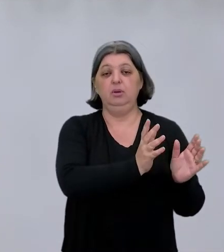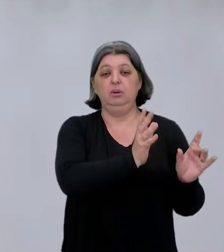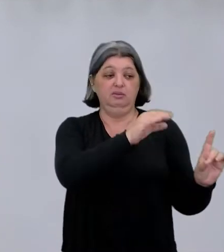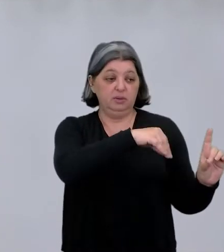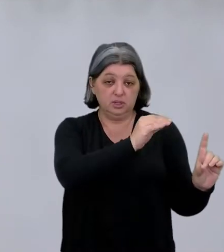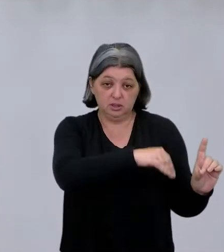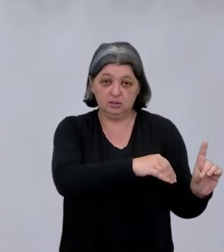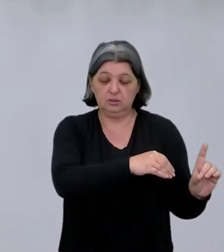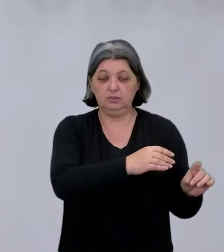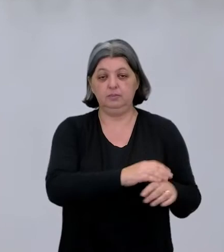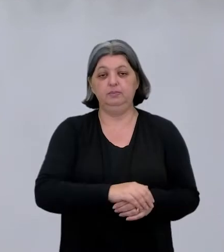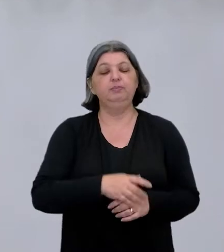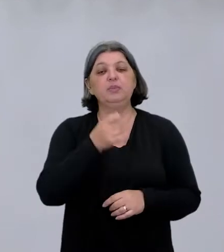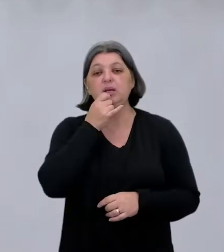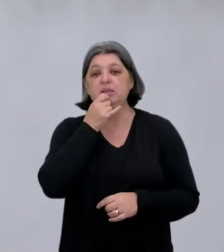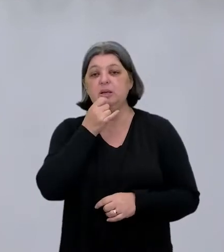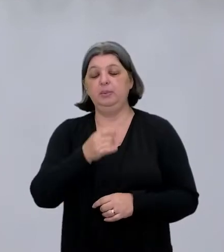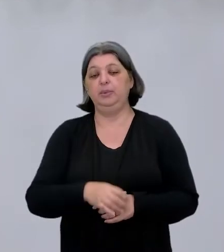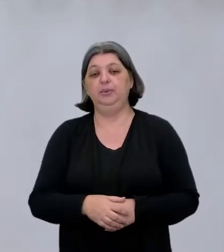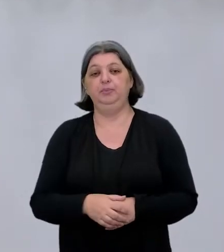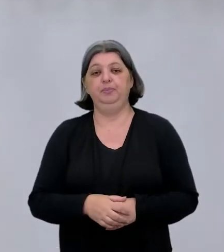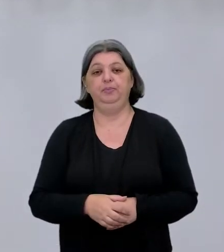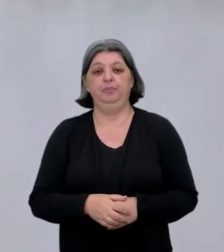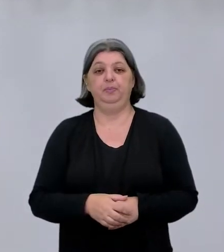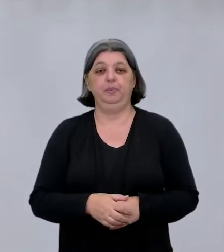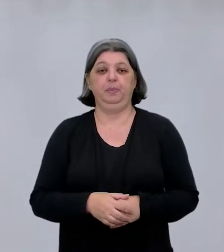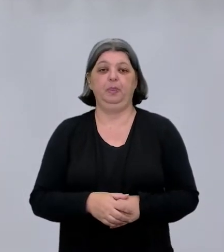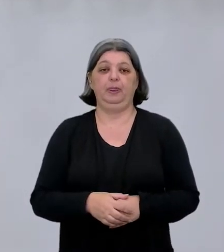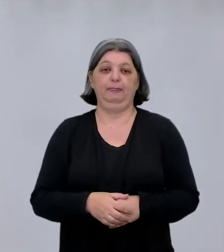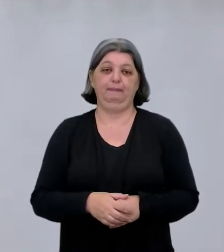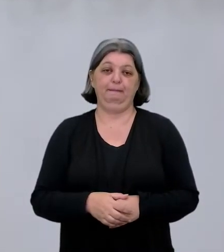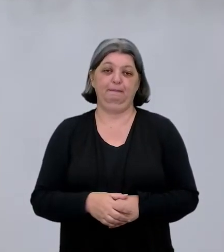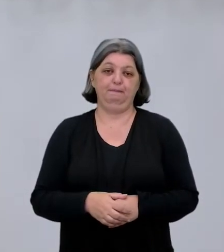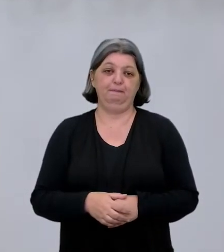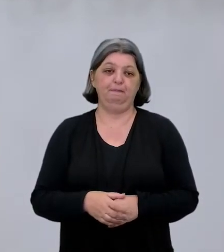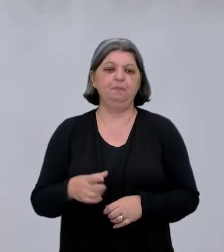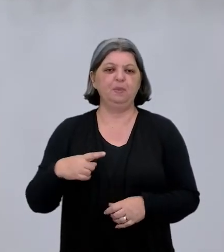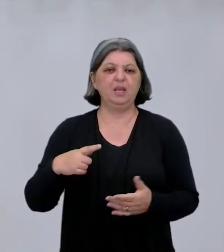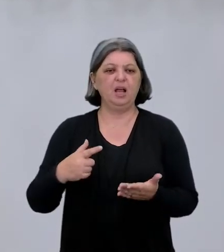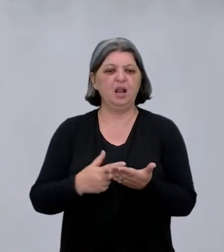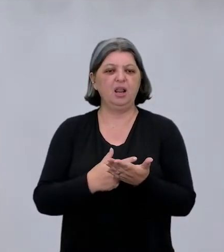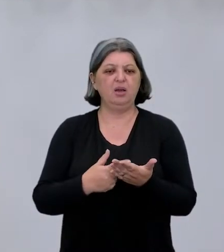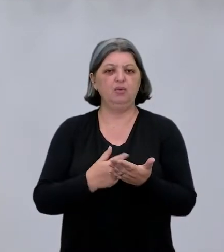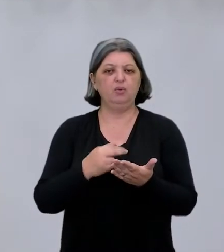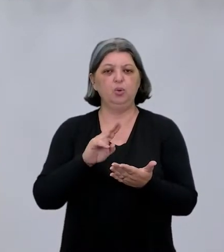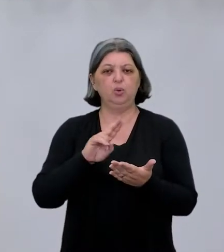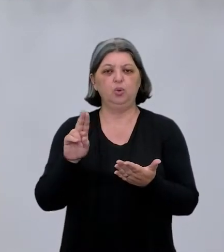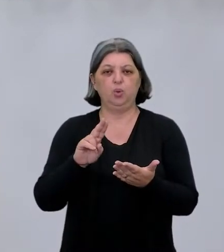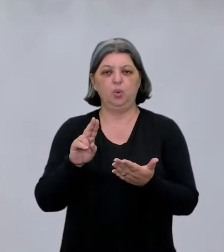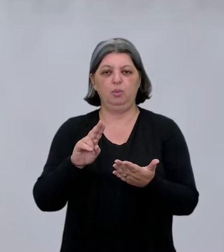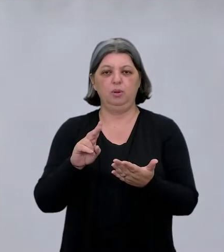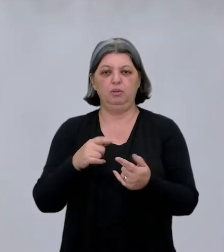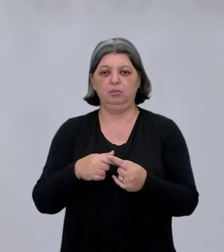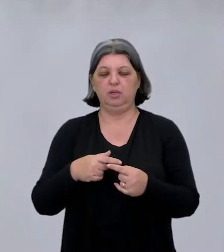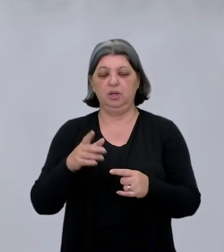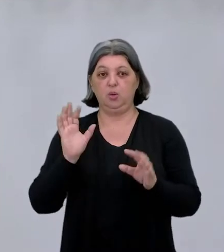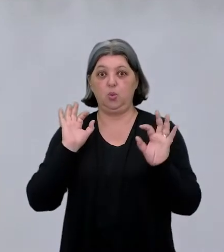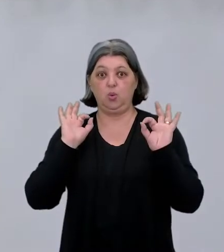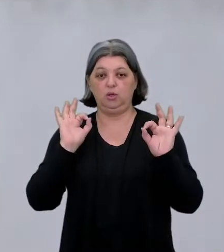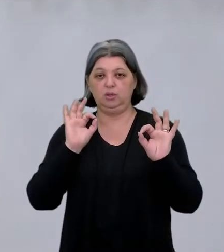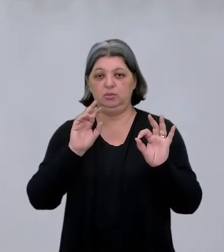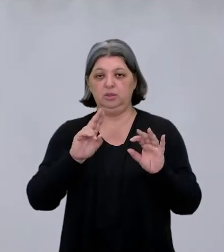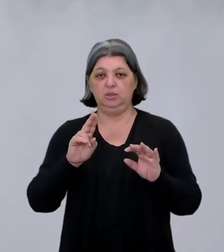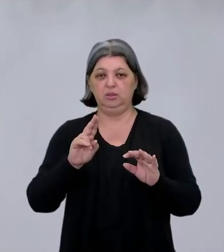quando a gente vê, por exemplo, ele traz até no livro, eu vou pegar o nome do moço, porque eu sou ótima com o nome,